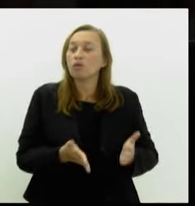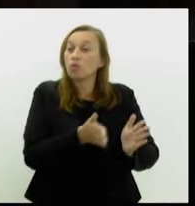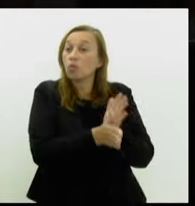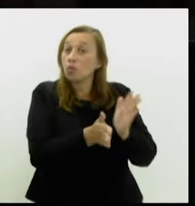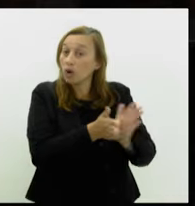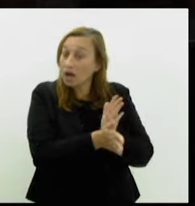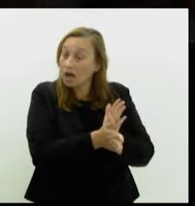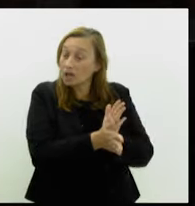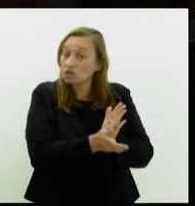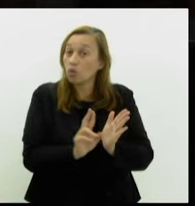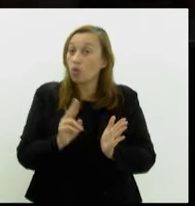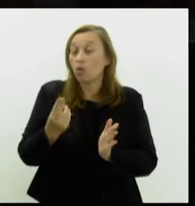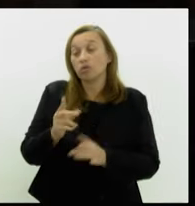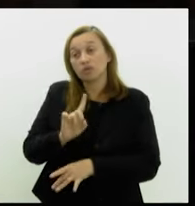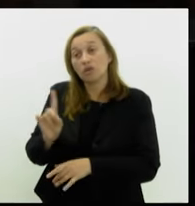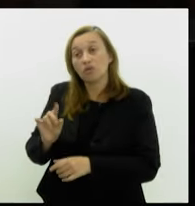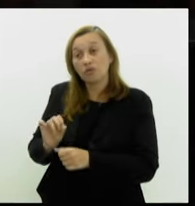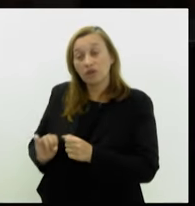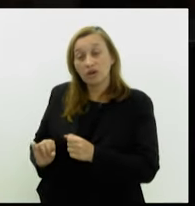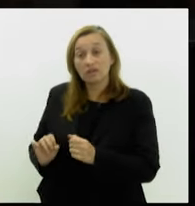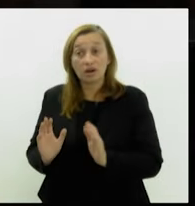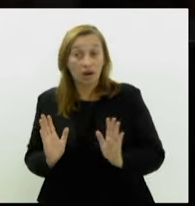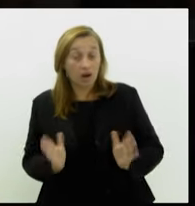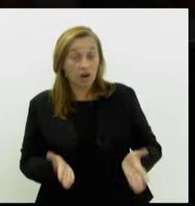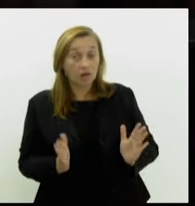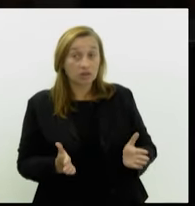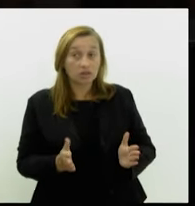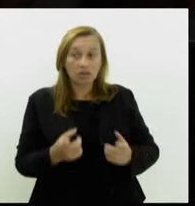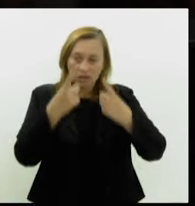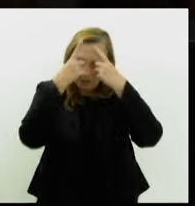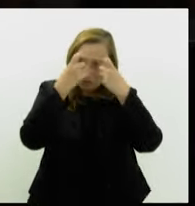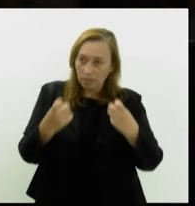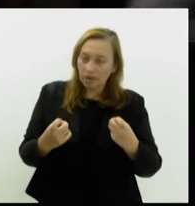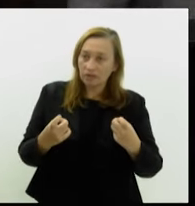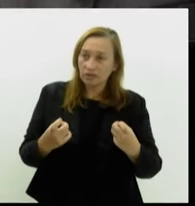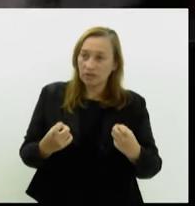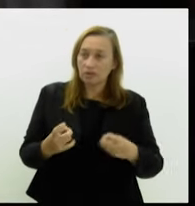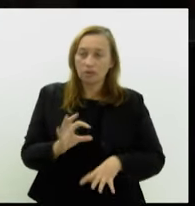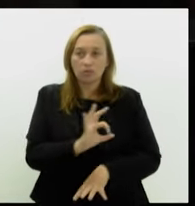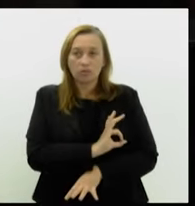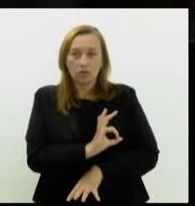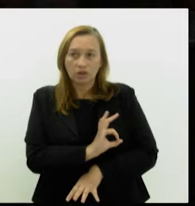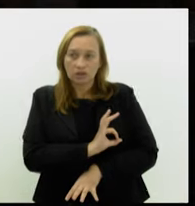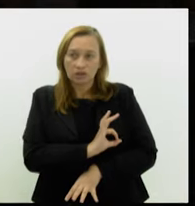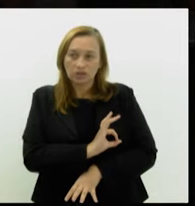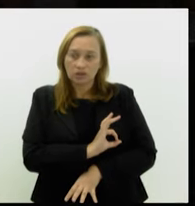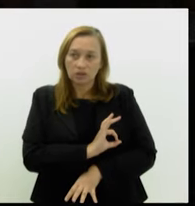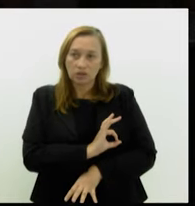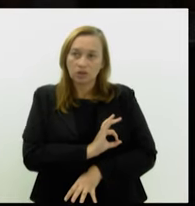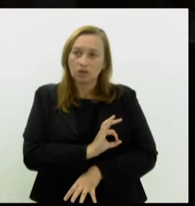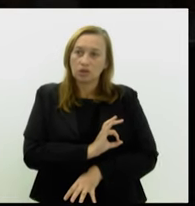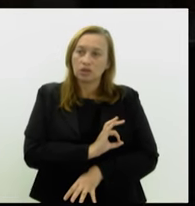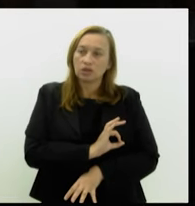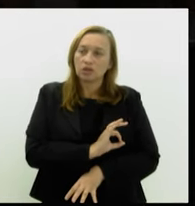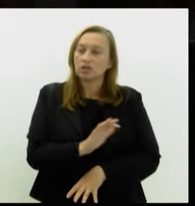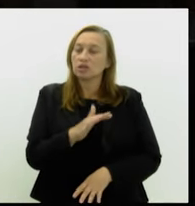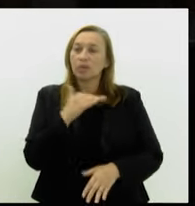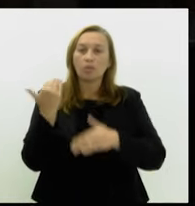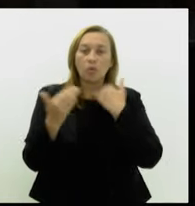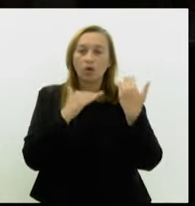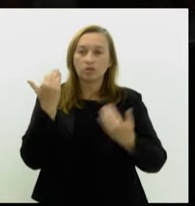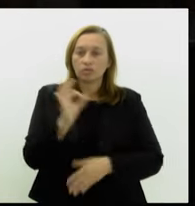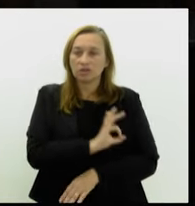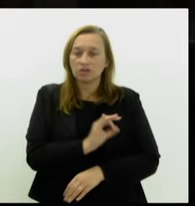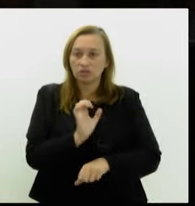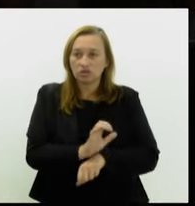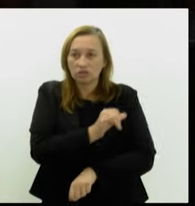ou deixou de fazer, como é o caso agora, sobre a violência policial e o aumento da letalidade policial no